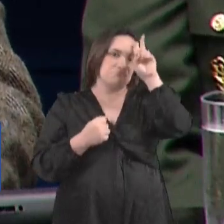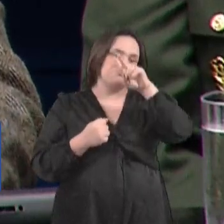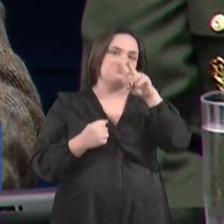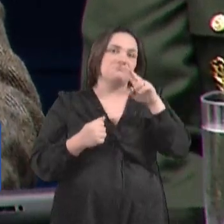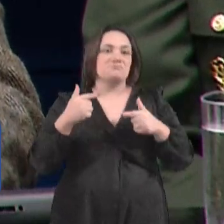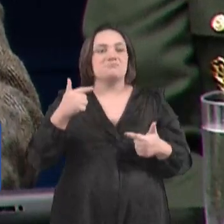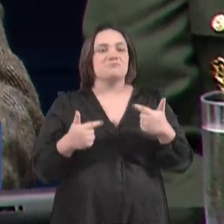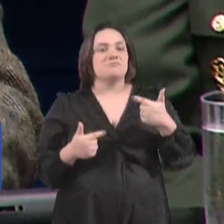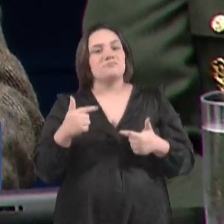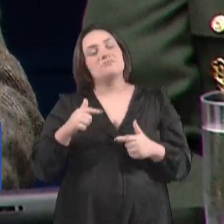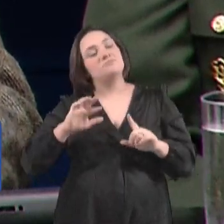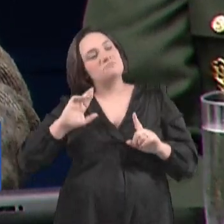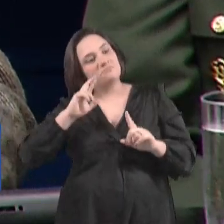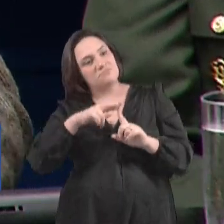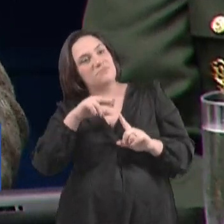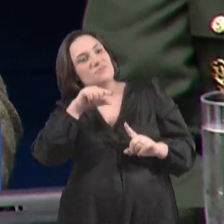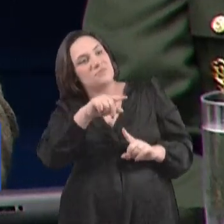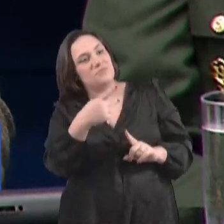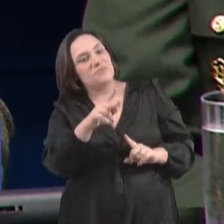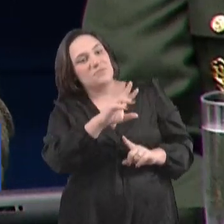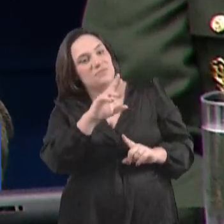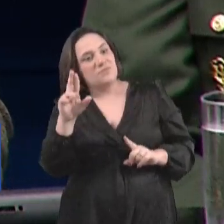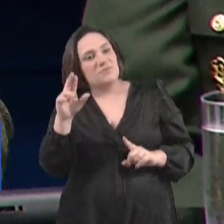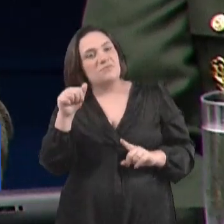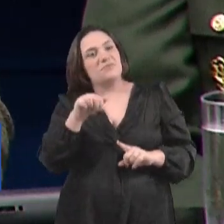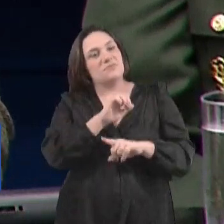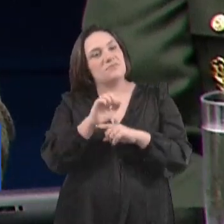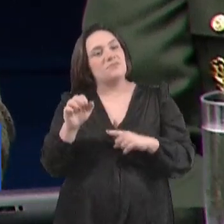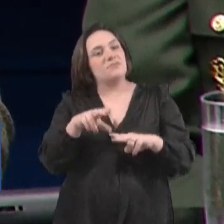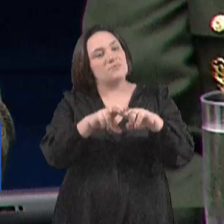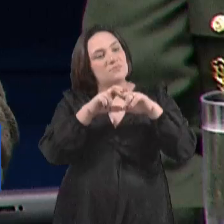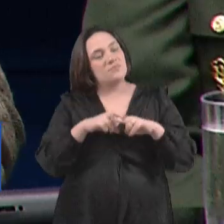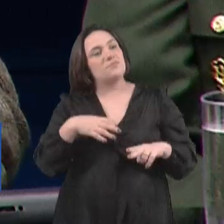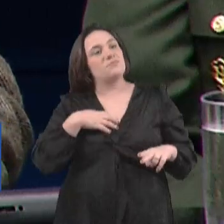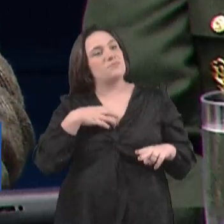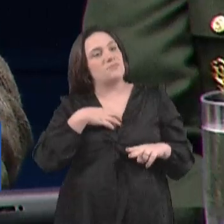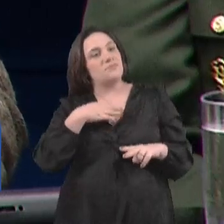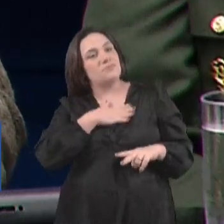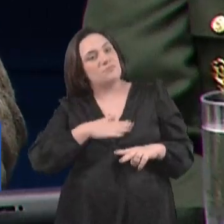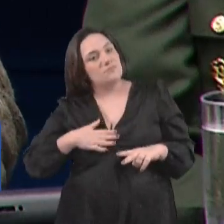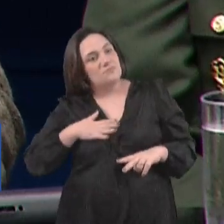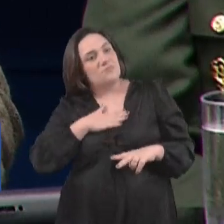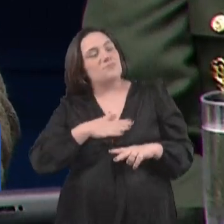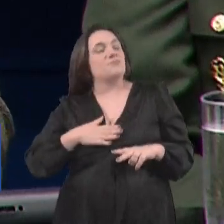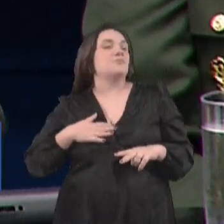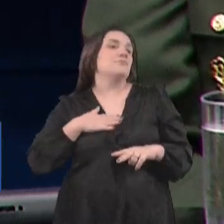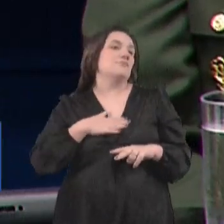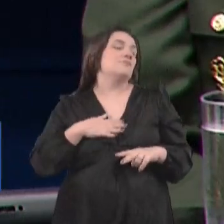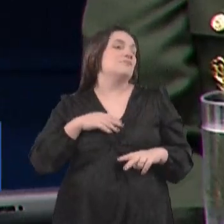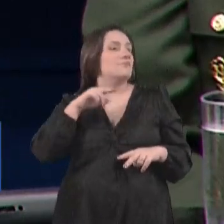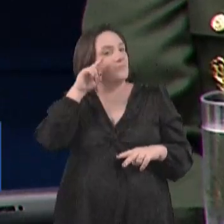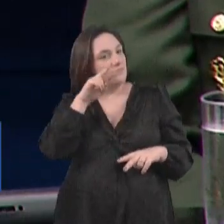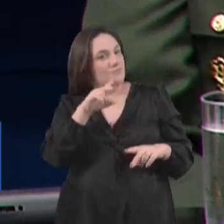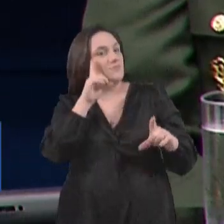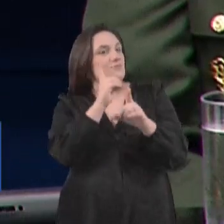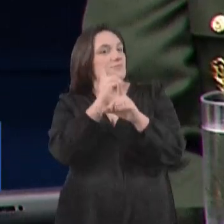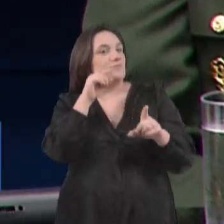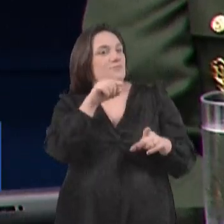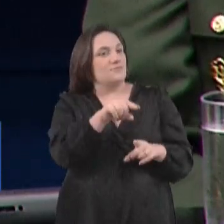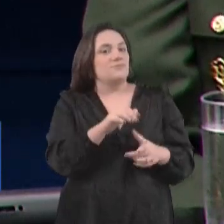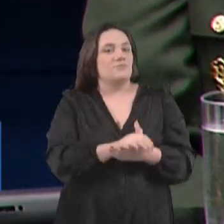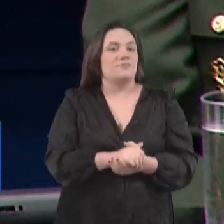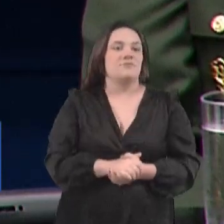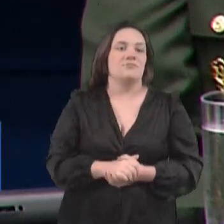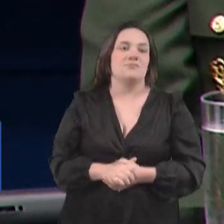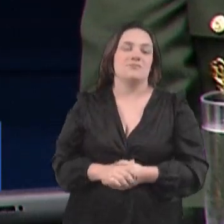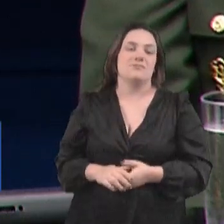Marisa, destacou o nome do nosso Estado, de forma que é sempre uma alegria renovada poder reencontrá-la.